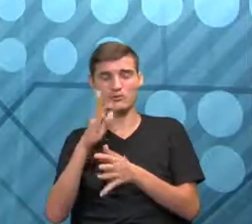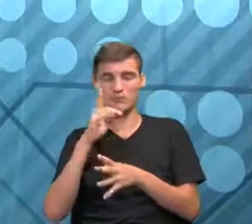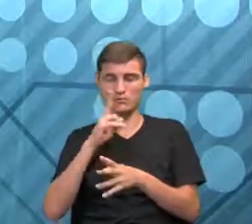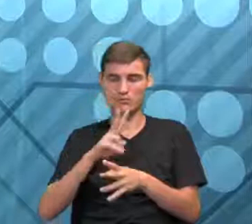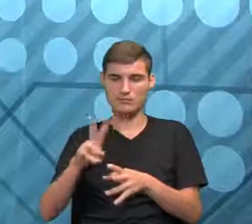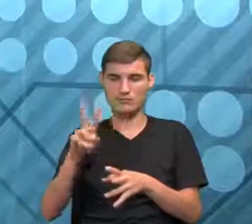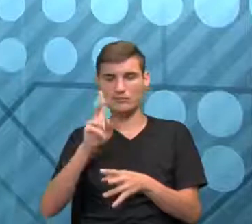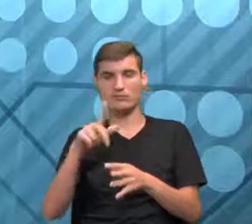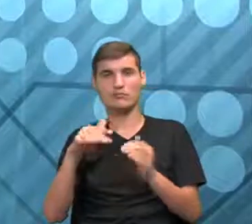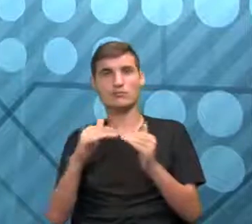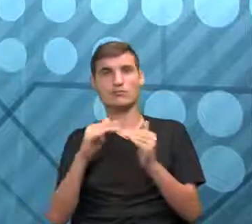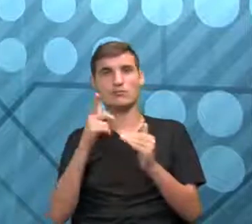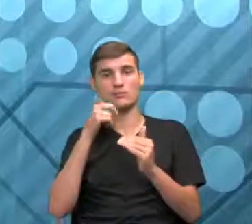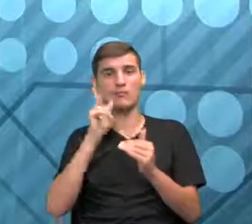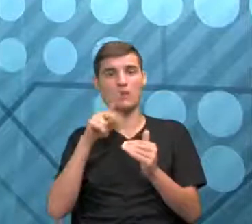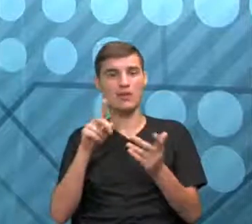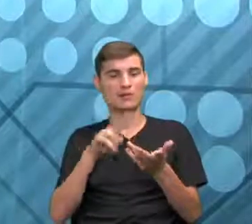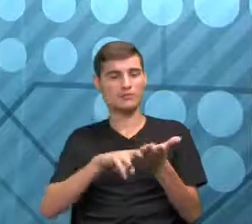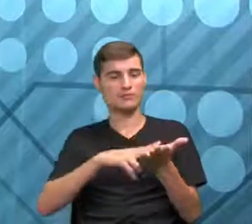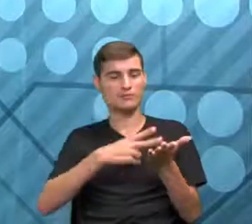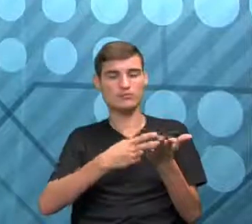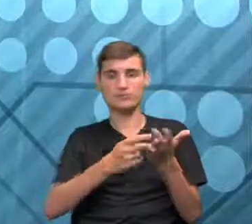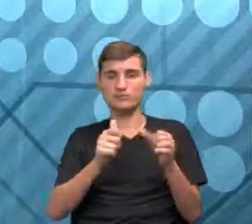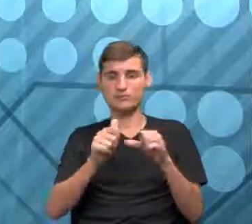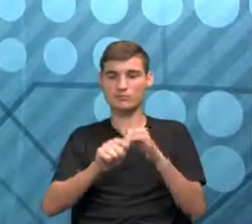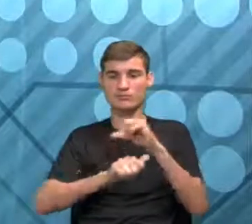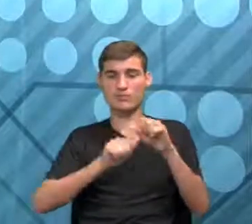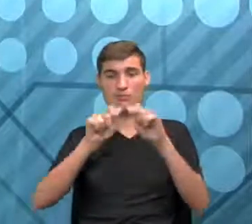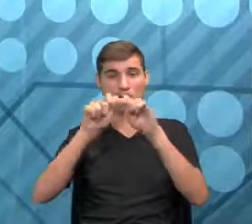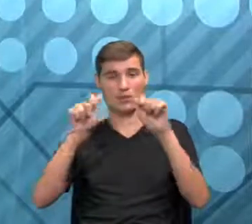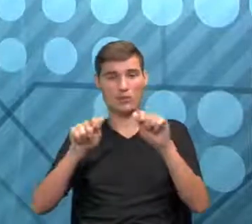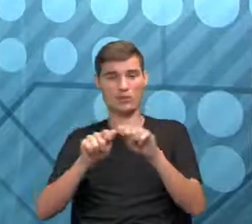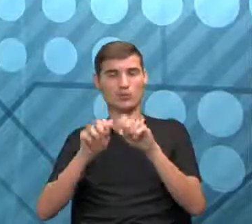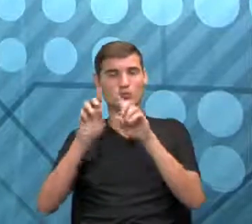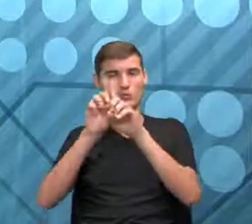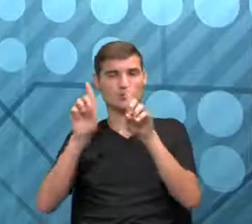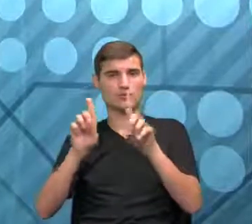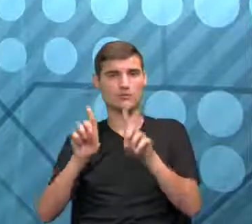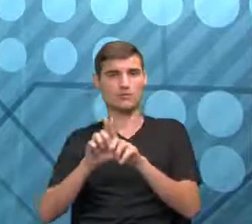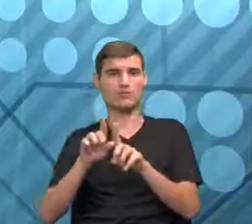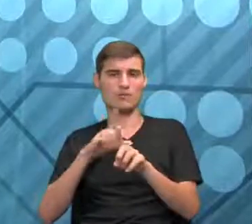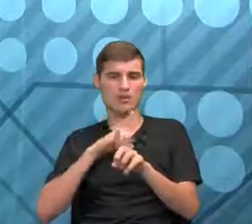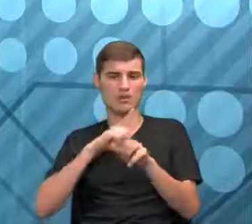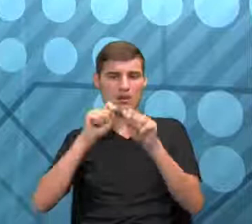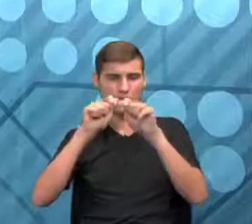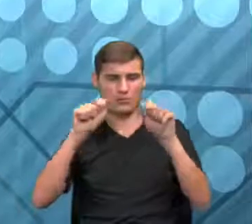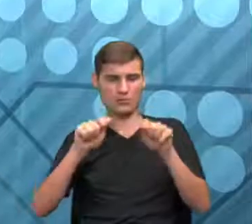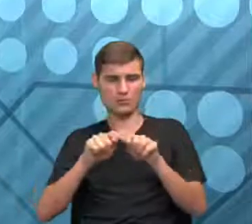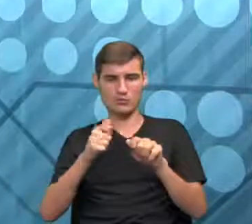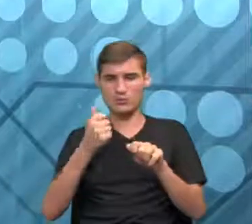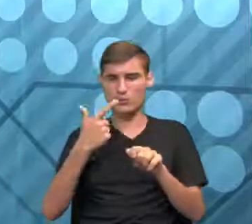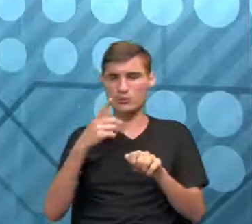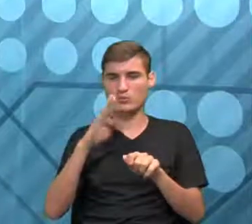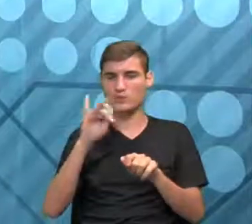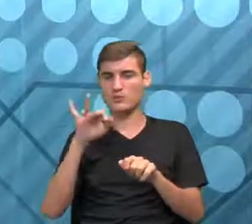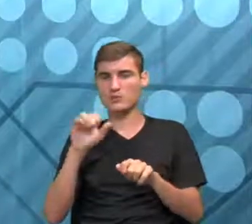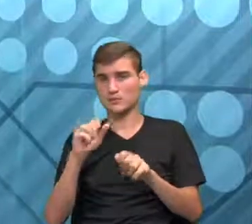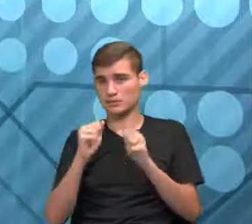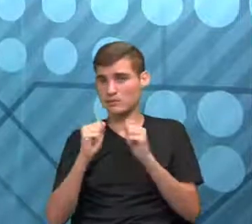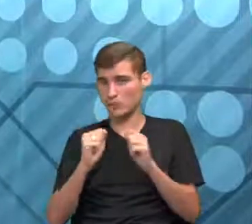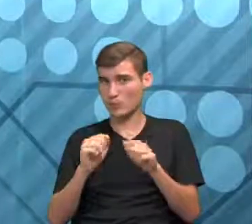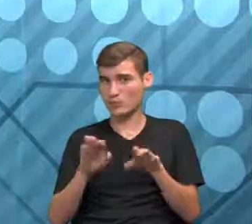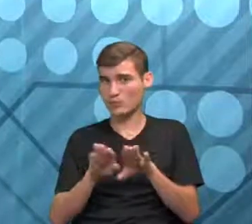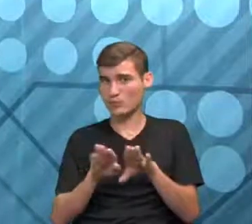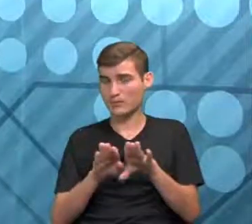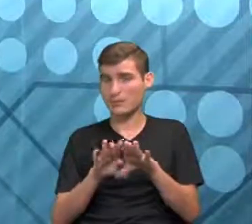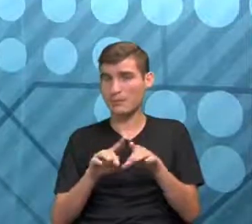então, o meu conversor analógico digital. Existem conversores analógicos de 12 bits. Eu poderia parar por ali.